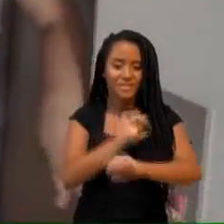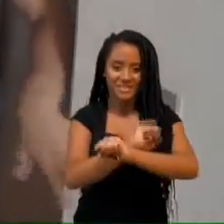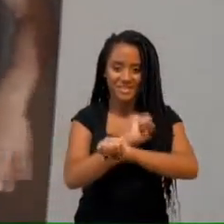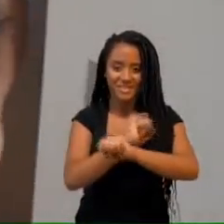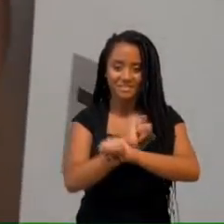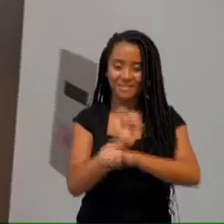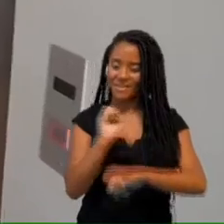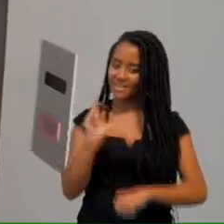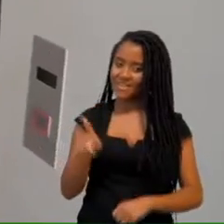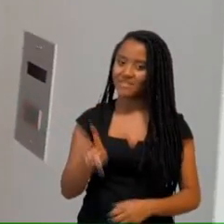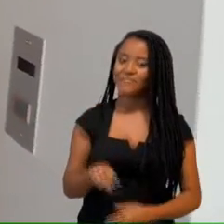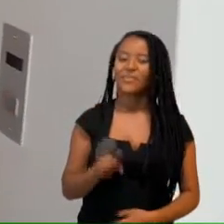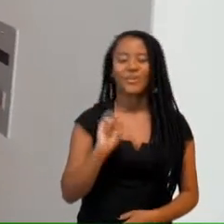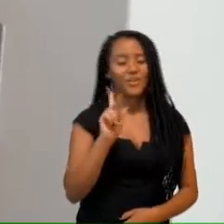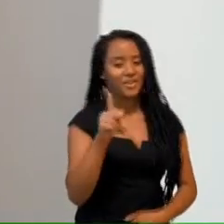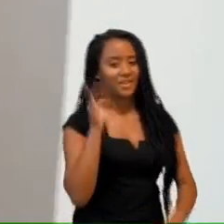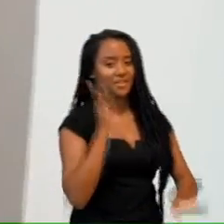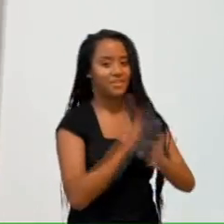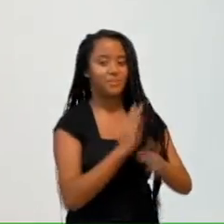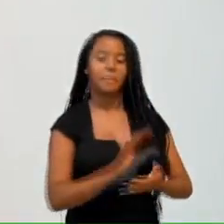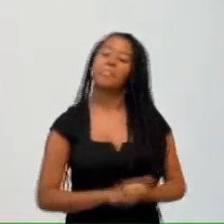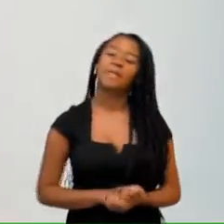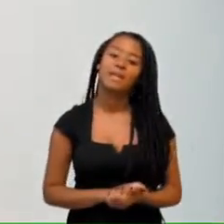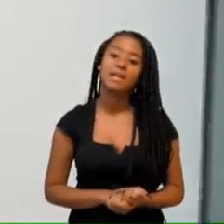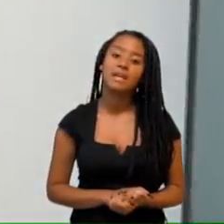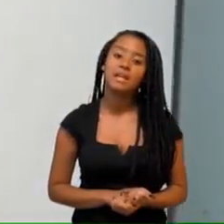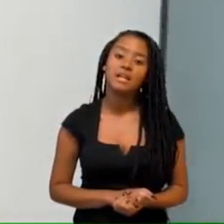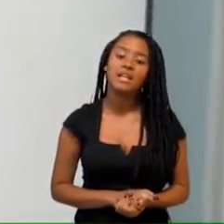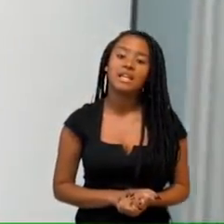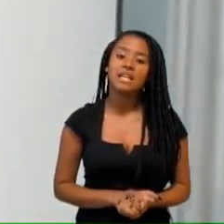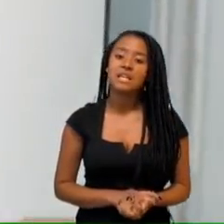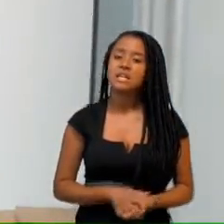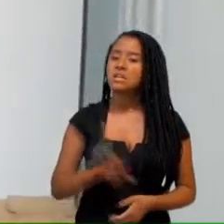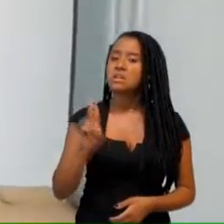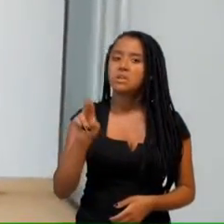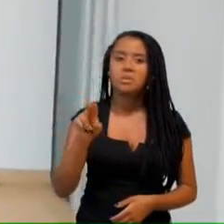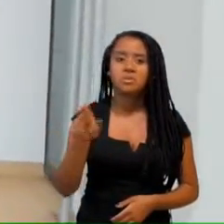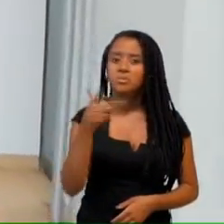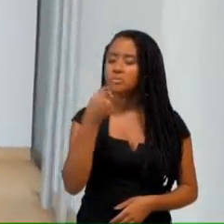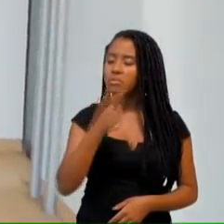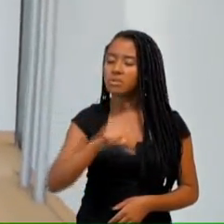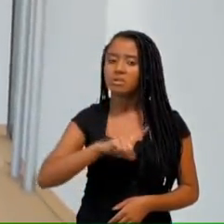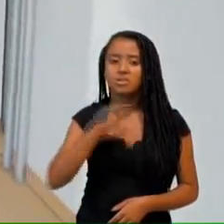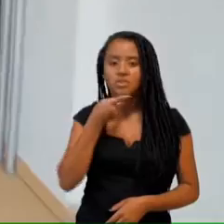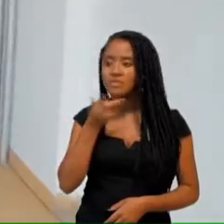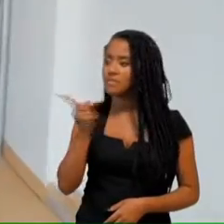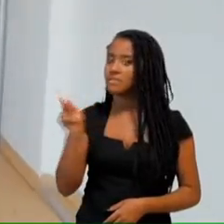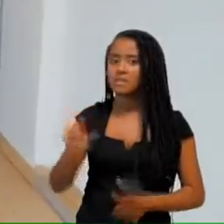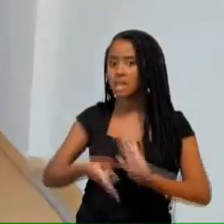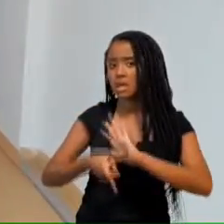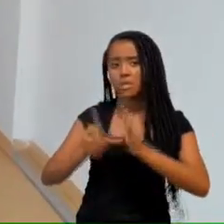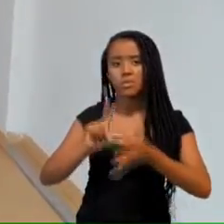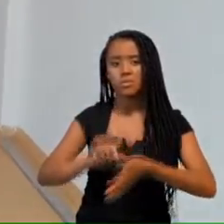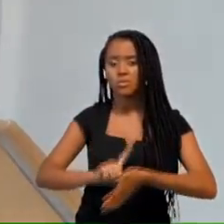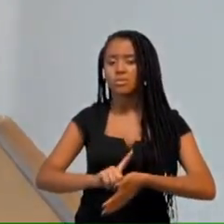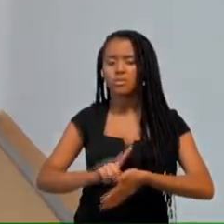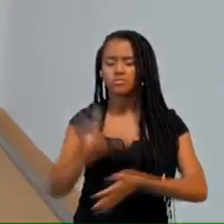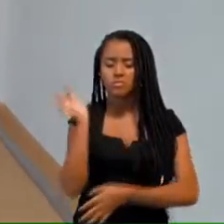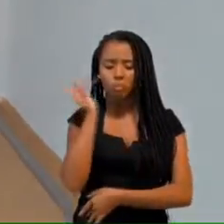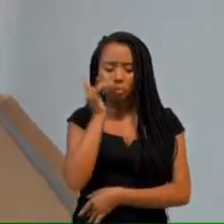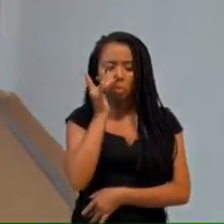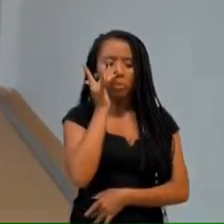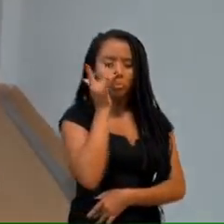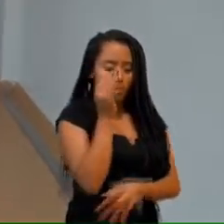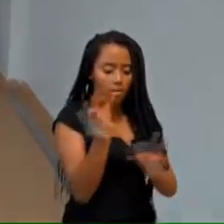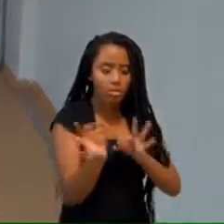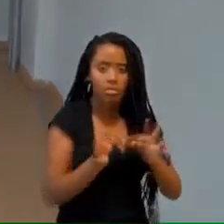tá fechou te encontro lá pois é pessoal eu confesso para vocês que eu nunca tinha vindo aqui e eu tô impressionado com